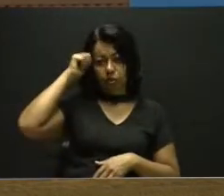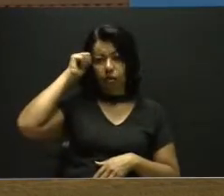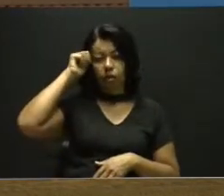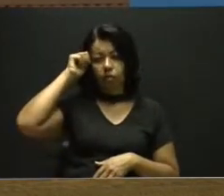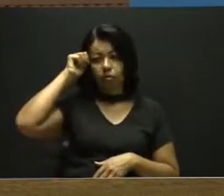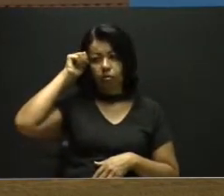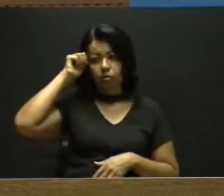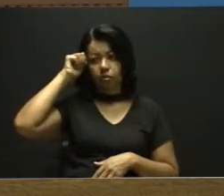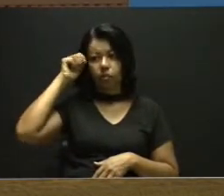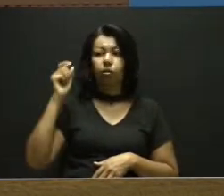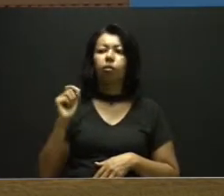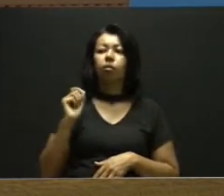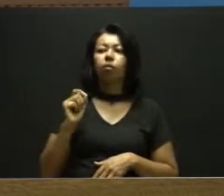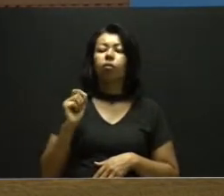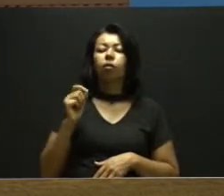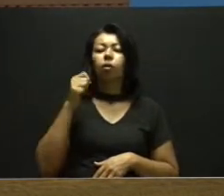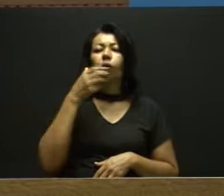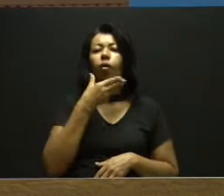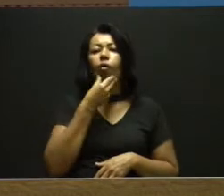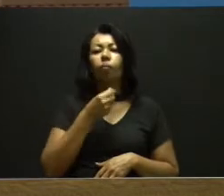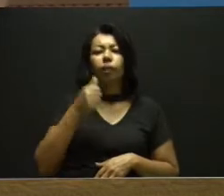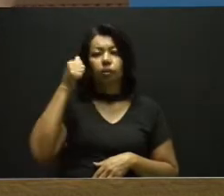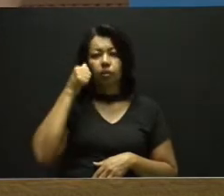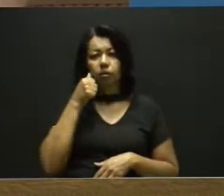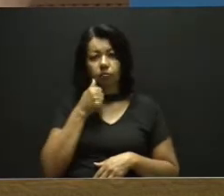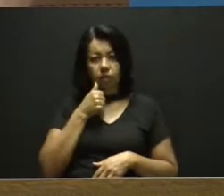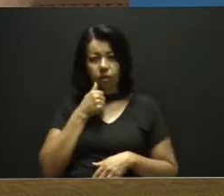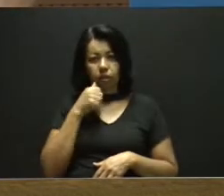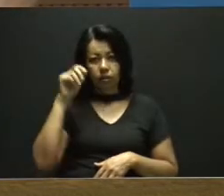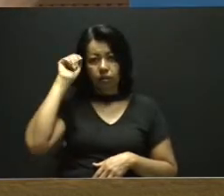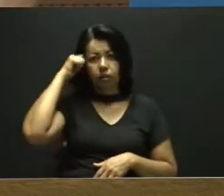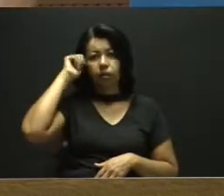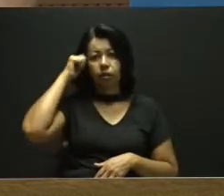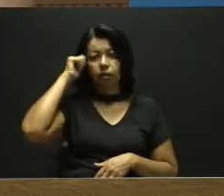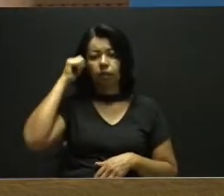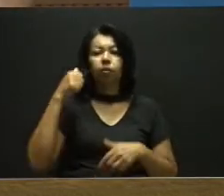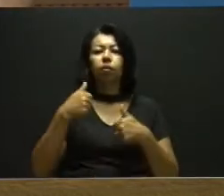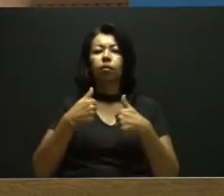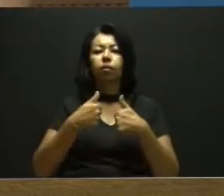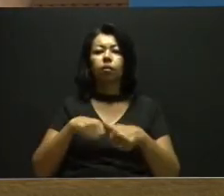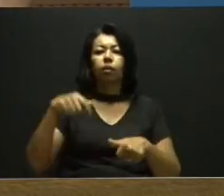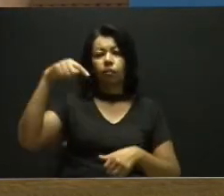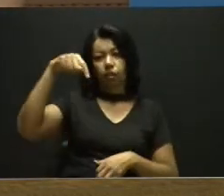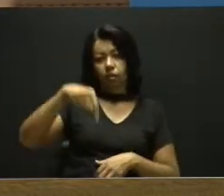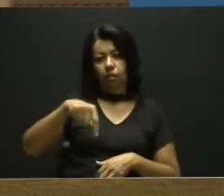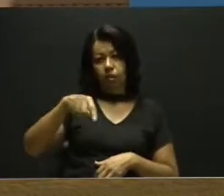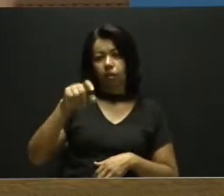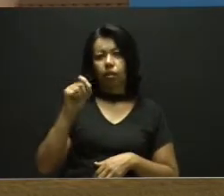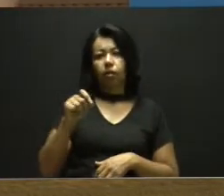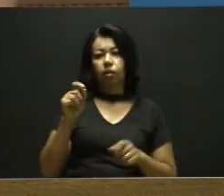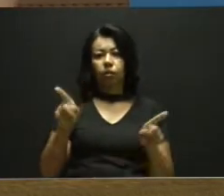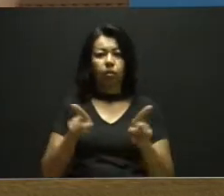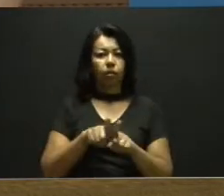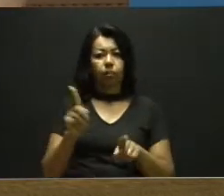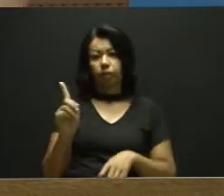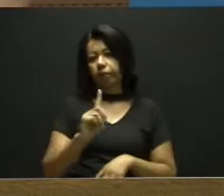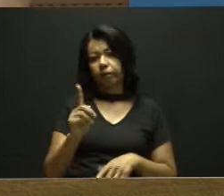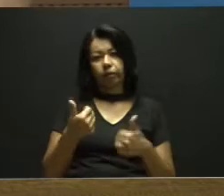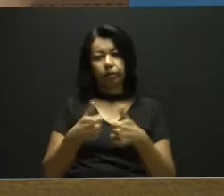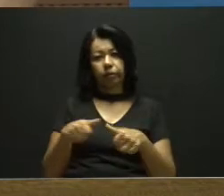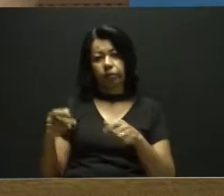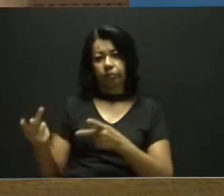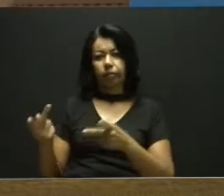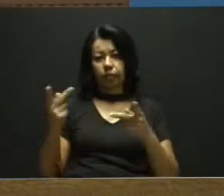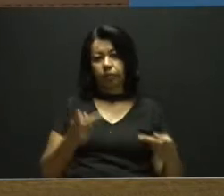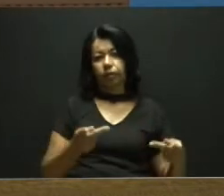e negras estão aqui e que também não estou aqui